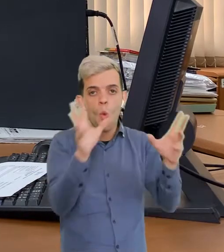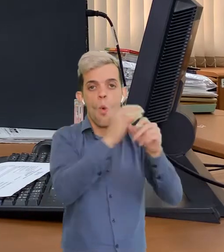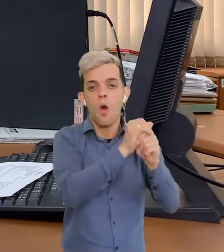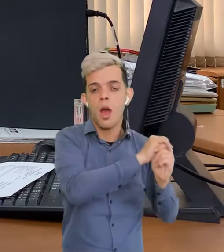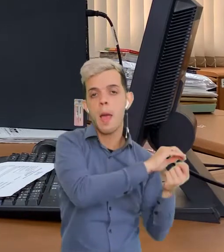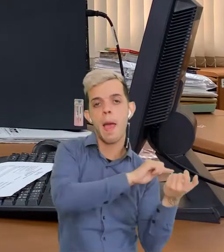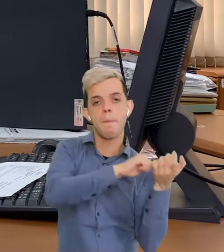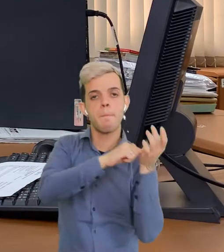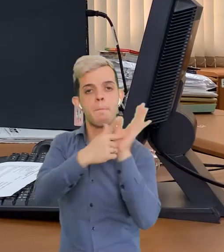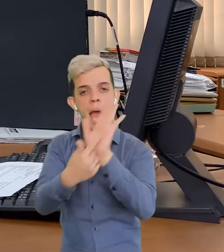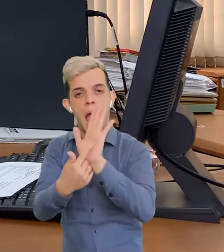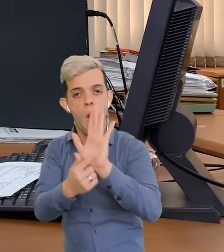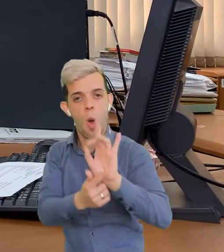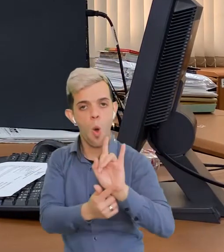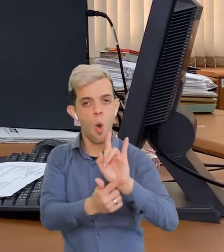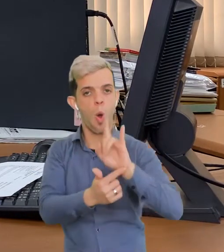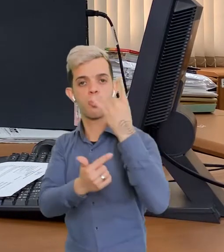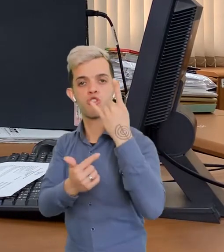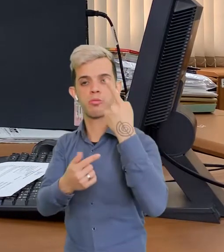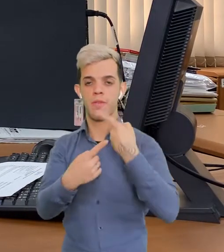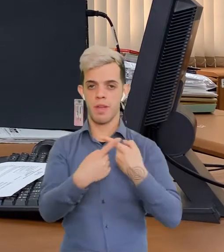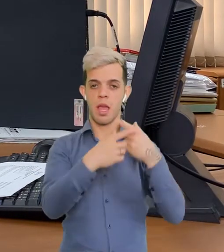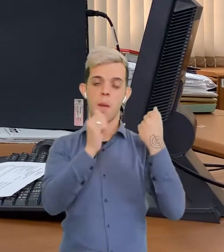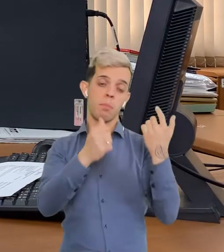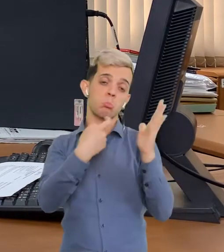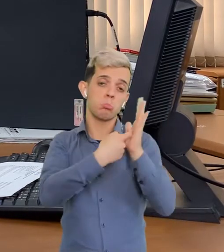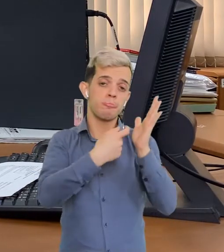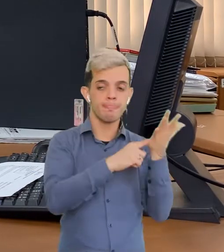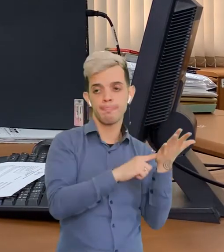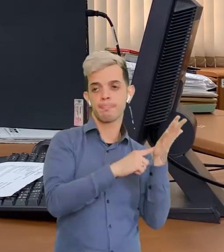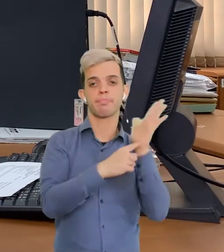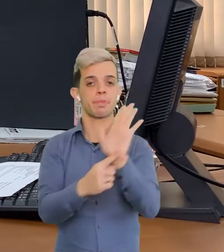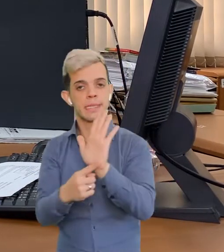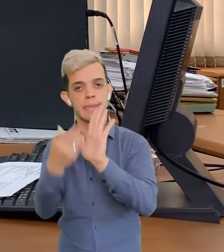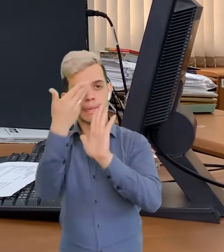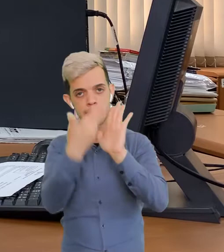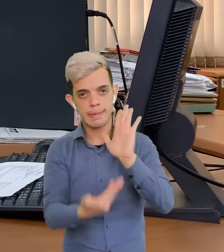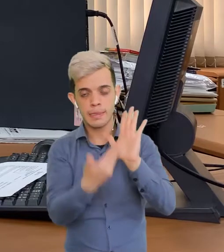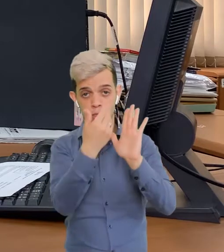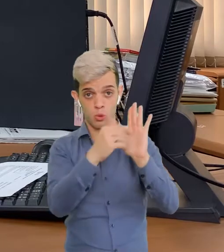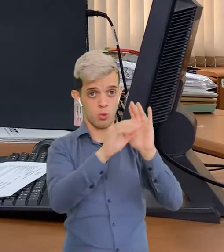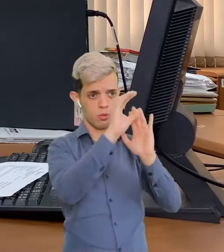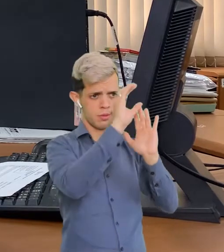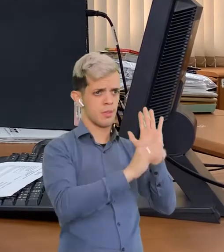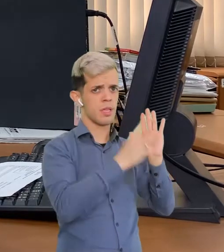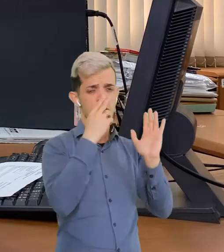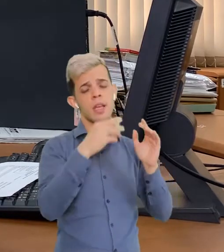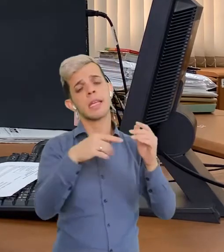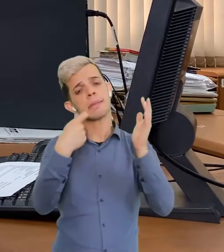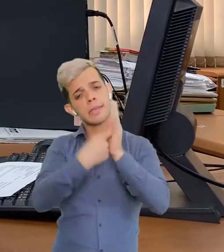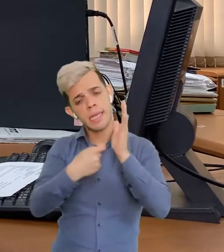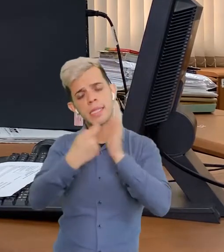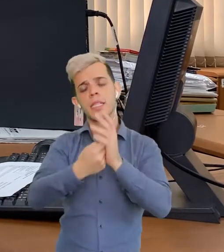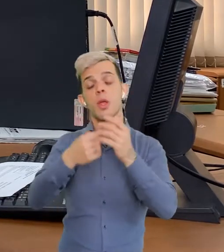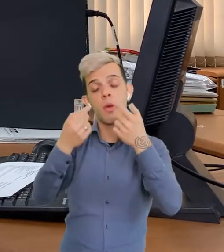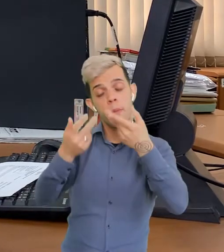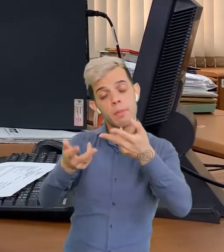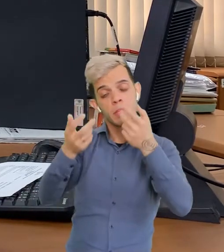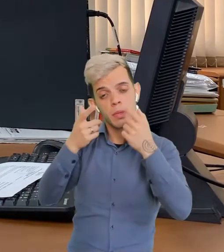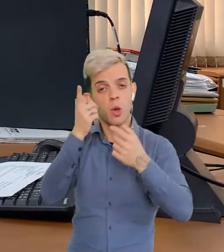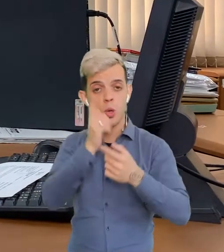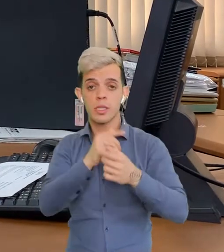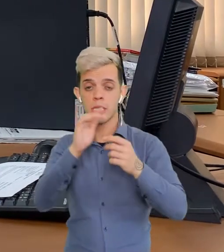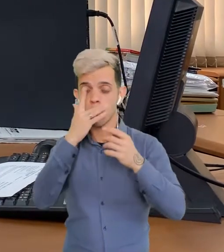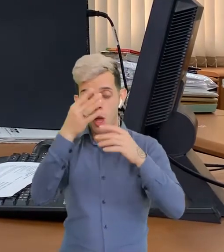fazer uma última defesa, as últimas considerações que ele tem para fazer, corroborando aquilo que ele já falou na